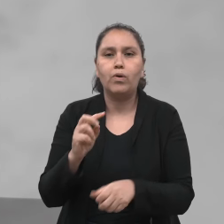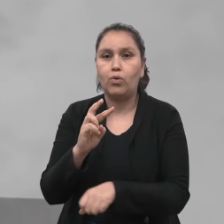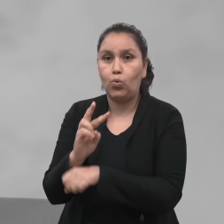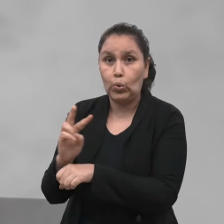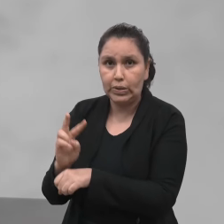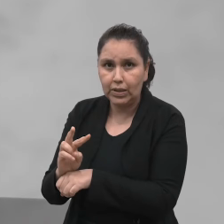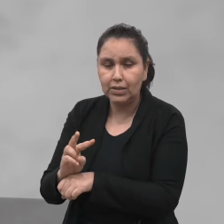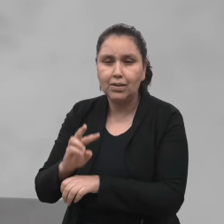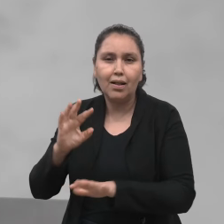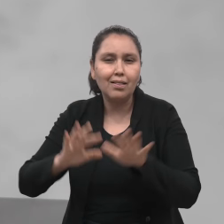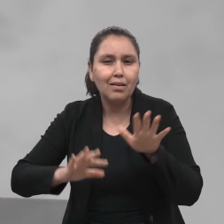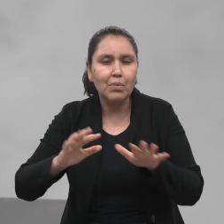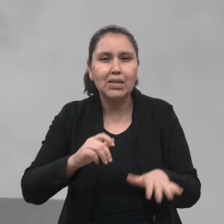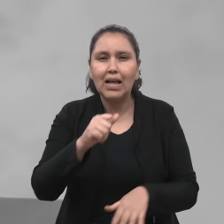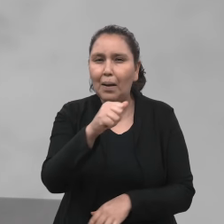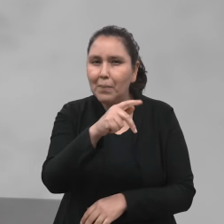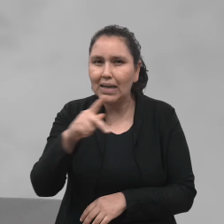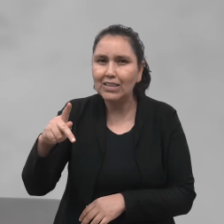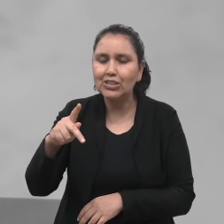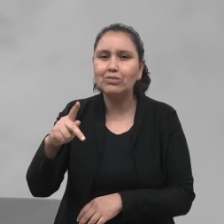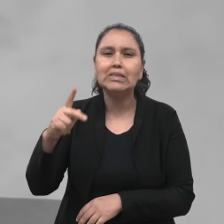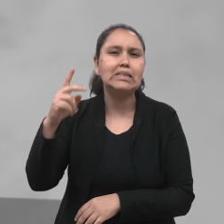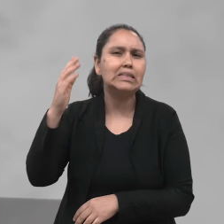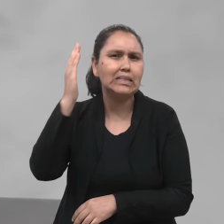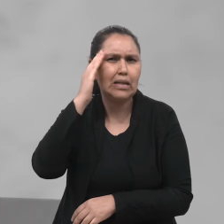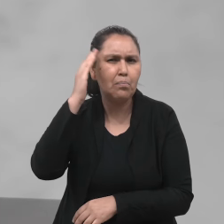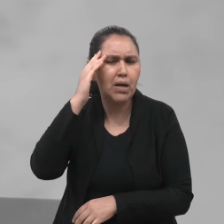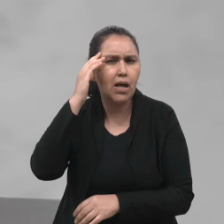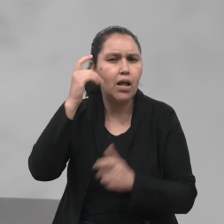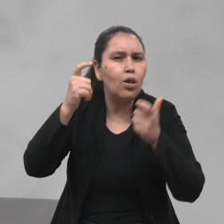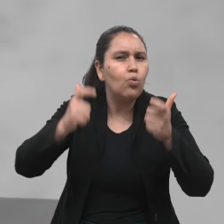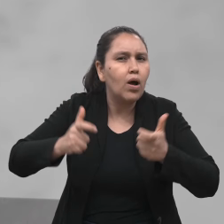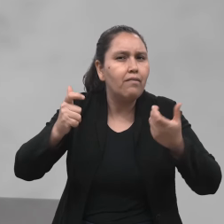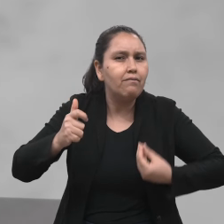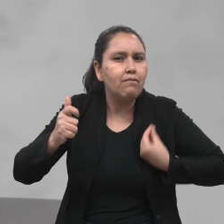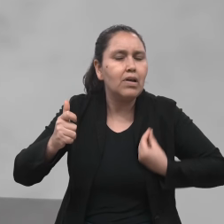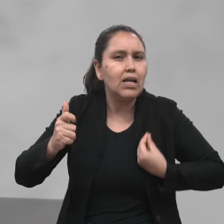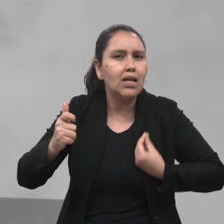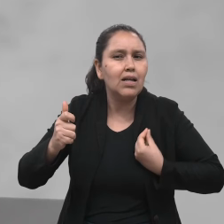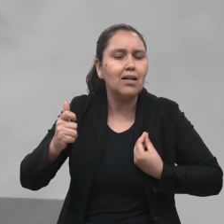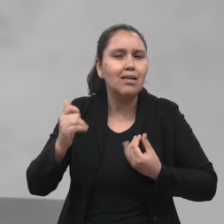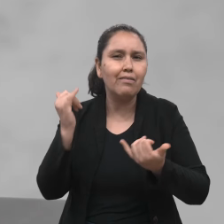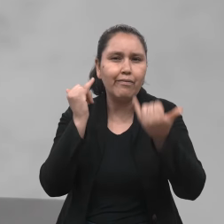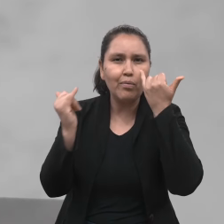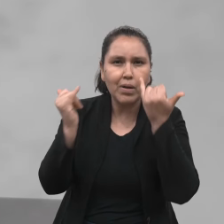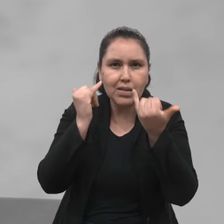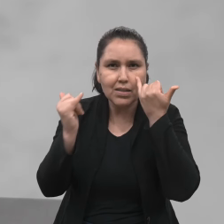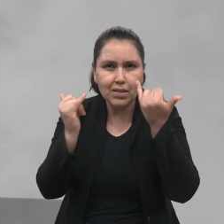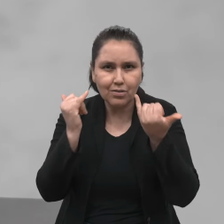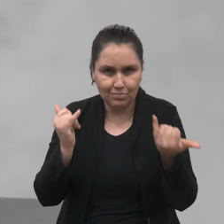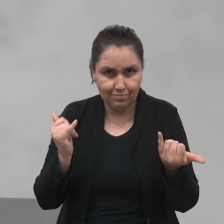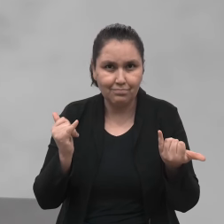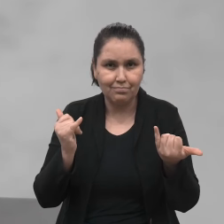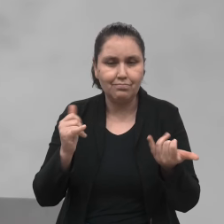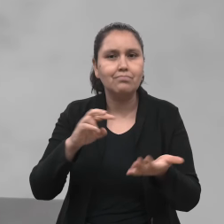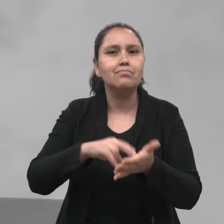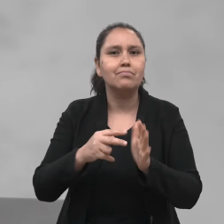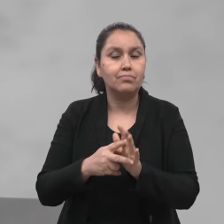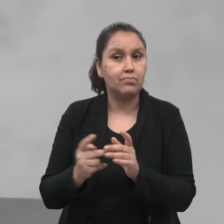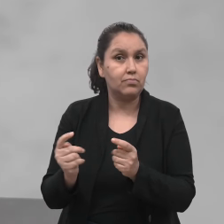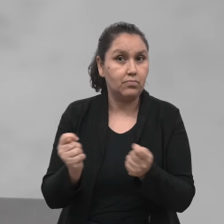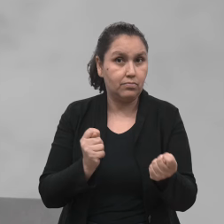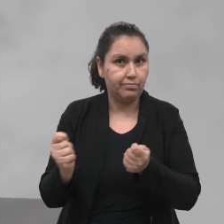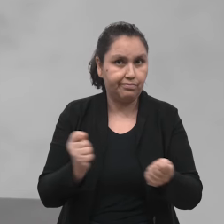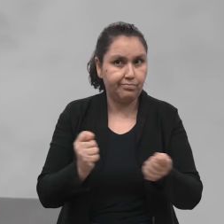cuidado? Eu vou baixar um aplicativo no teu celular só pra saber onde é que tu está, porque eu me preocupo muito contigo, assim. Como teu pai não se preocupou, eu resolvi me preocupar. Então,